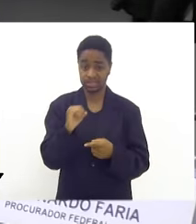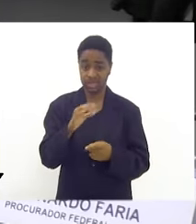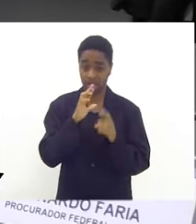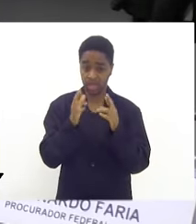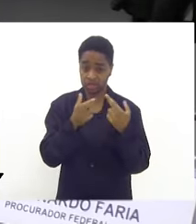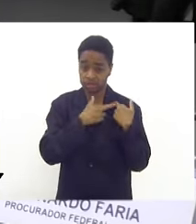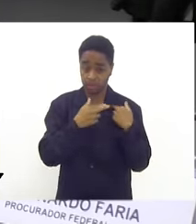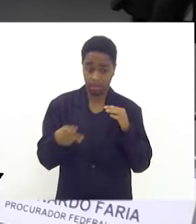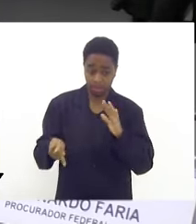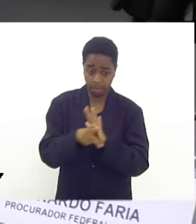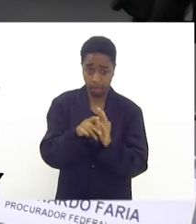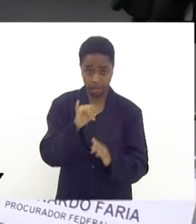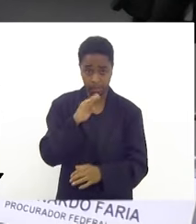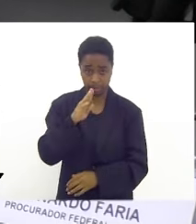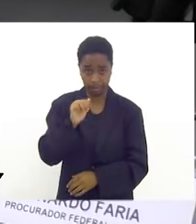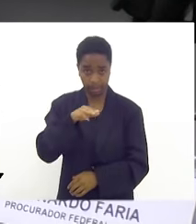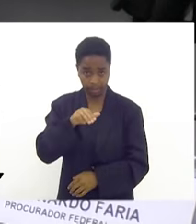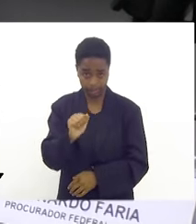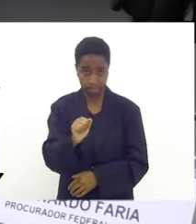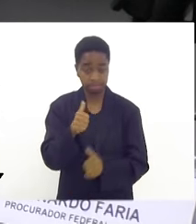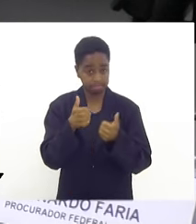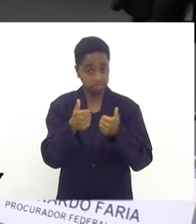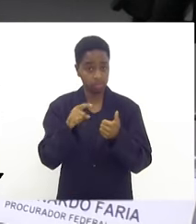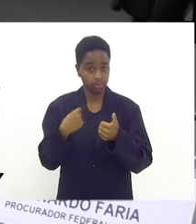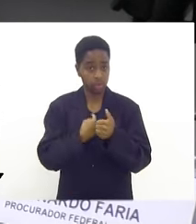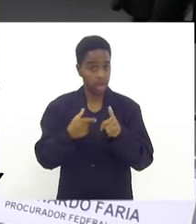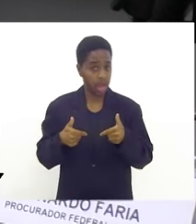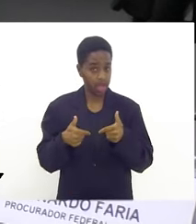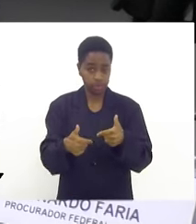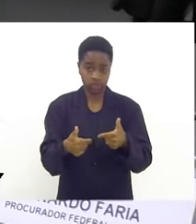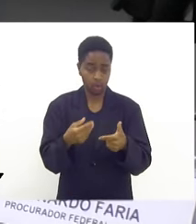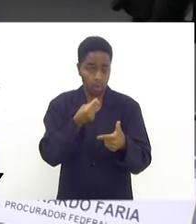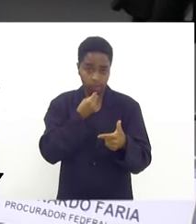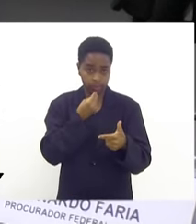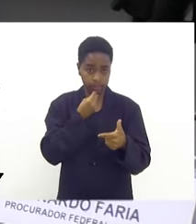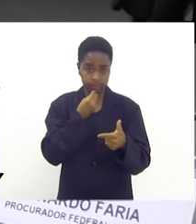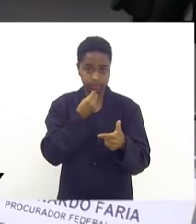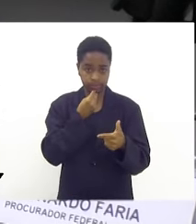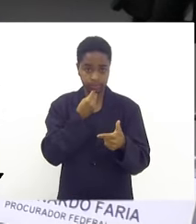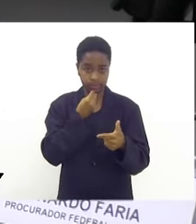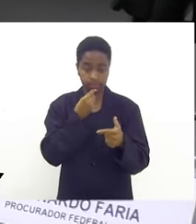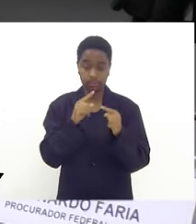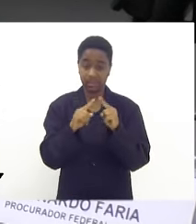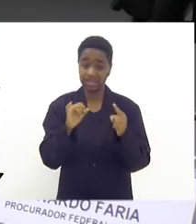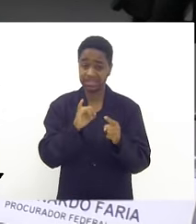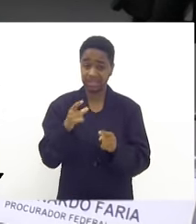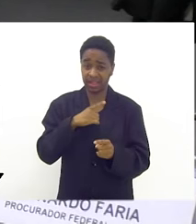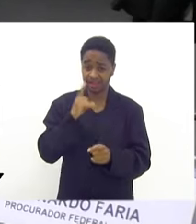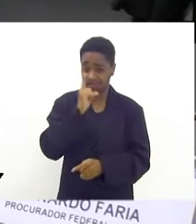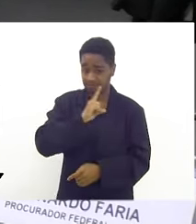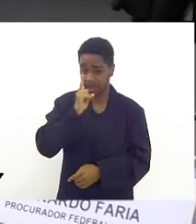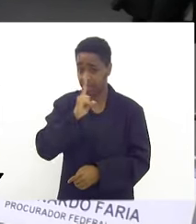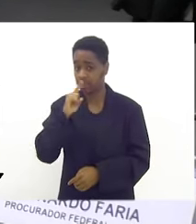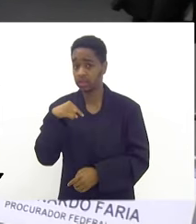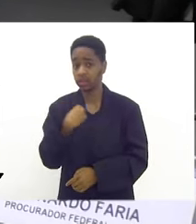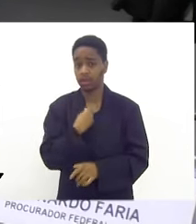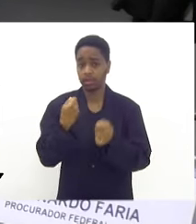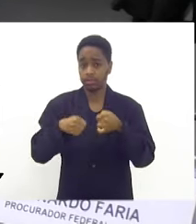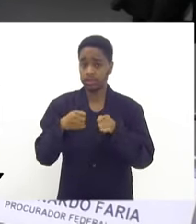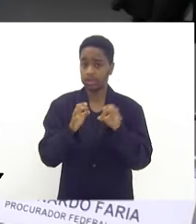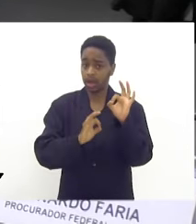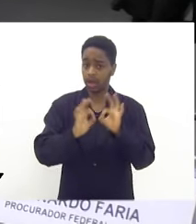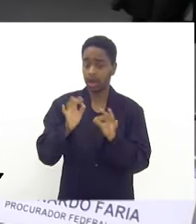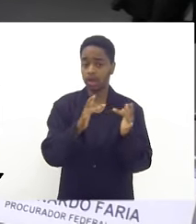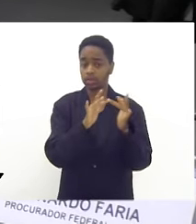do Ibama a gente vai atuar Sem dúvida nenhuma se há se há alguma lacuna a gente precisa articular e eu posso